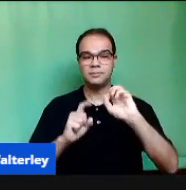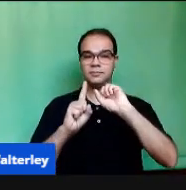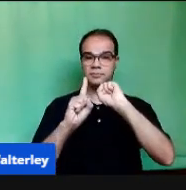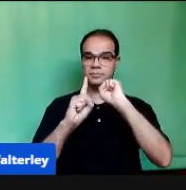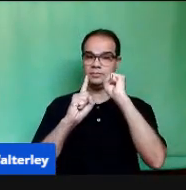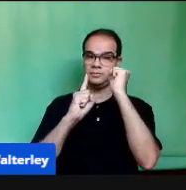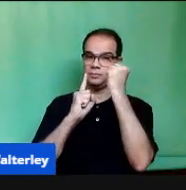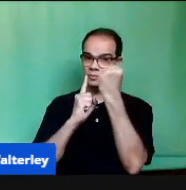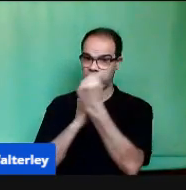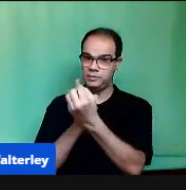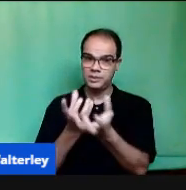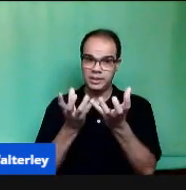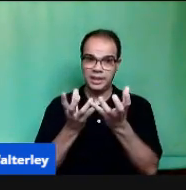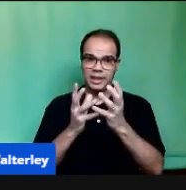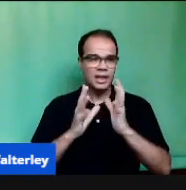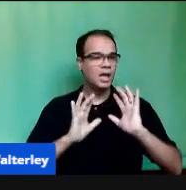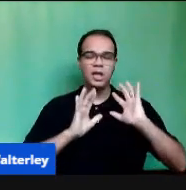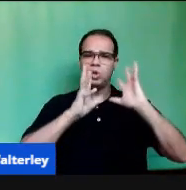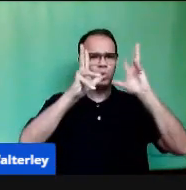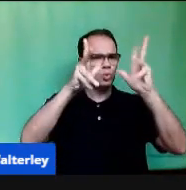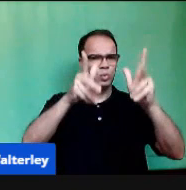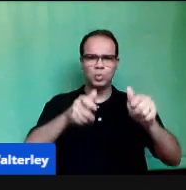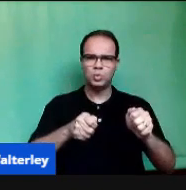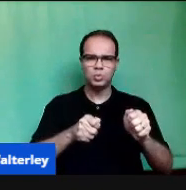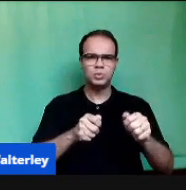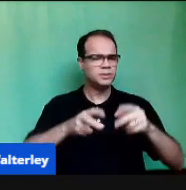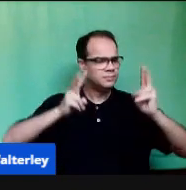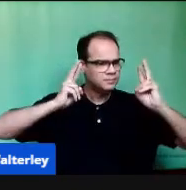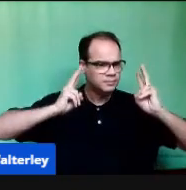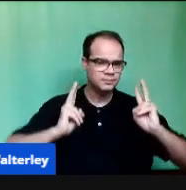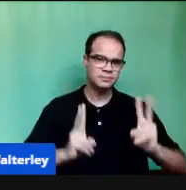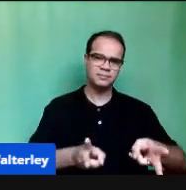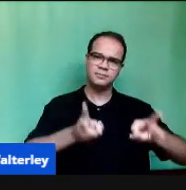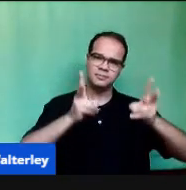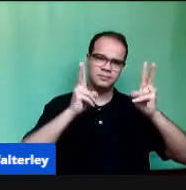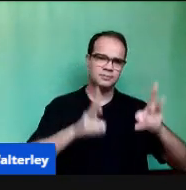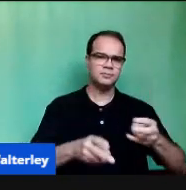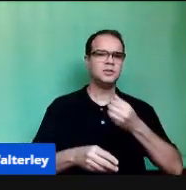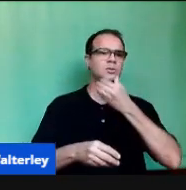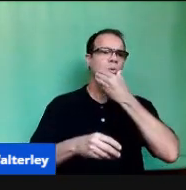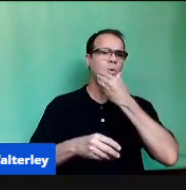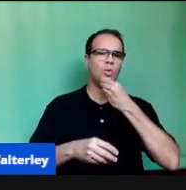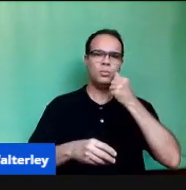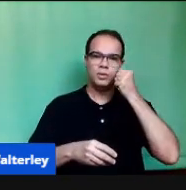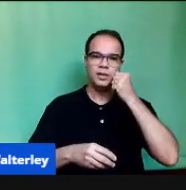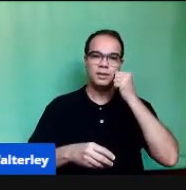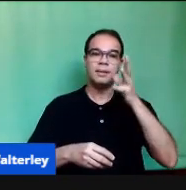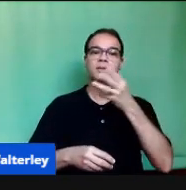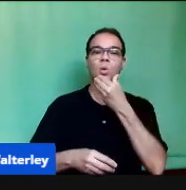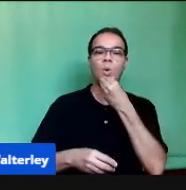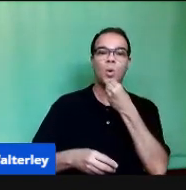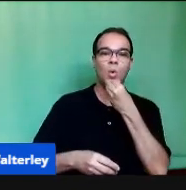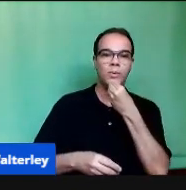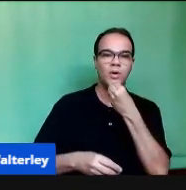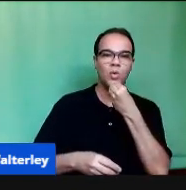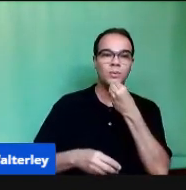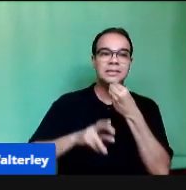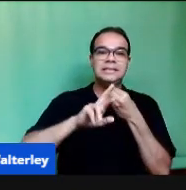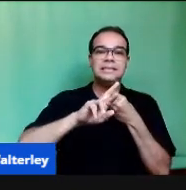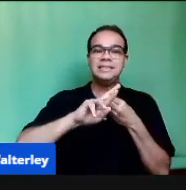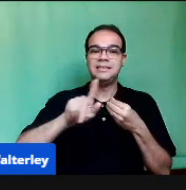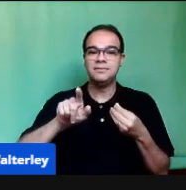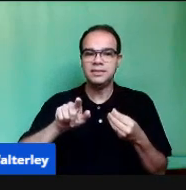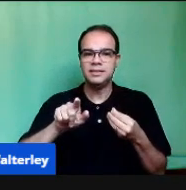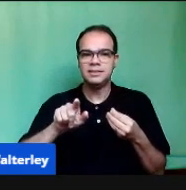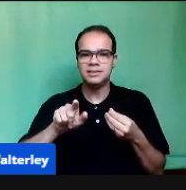que todos sejam dessa forma e qualquer pessoa que fuja dessa regra tem problemas. Então,